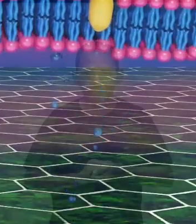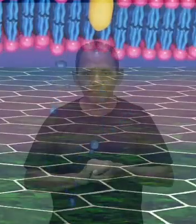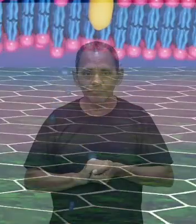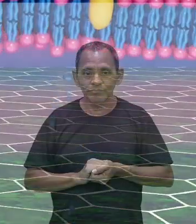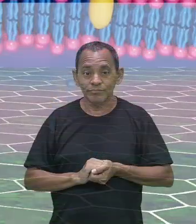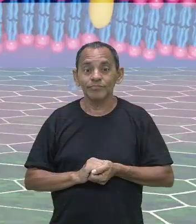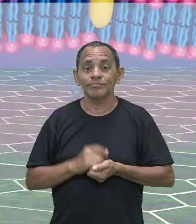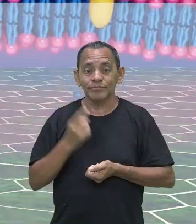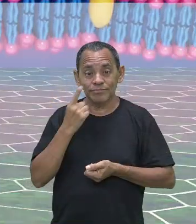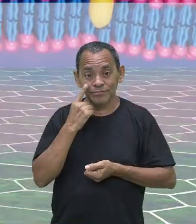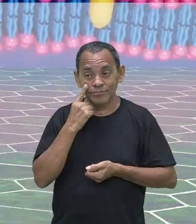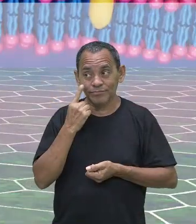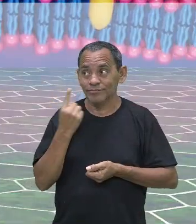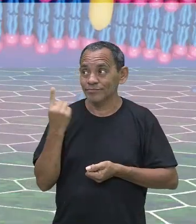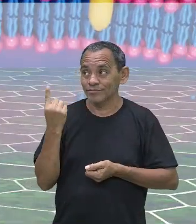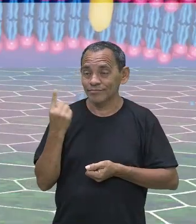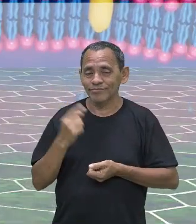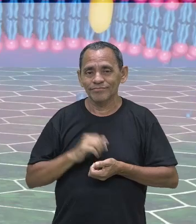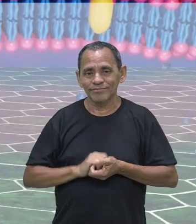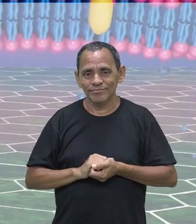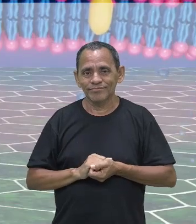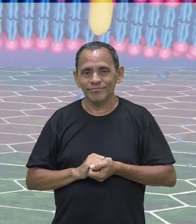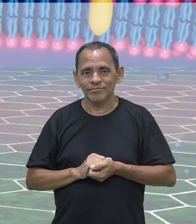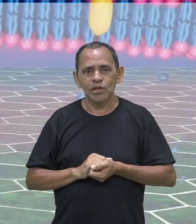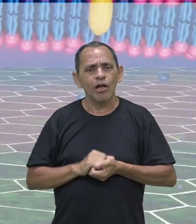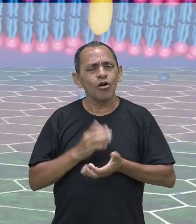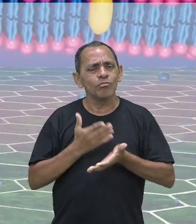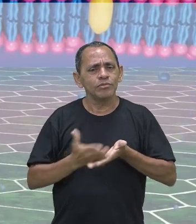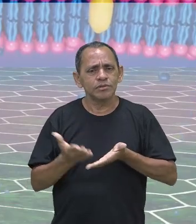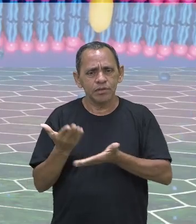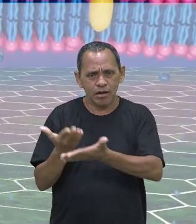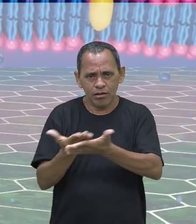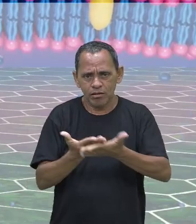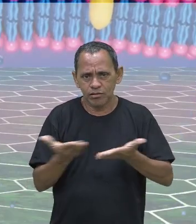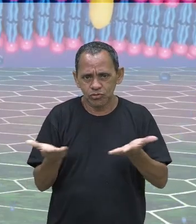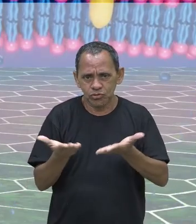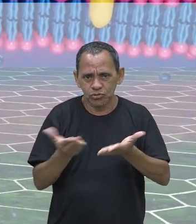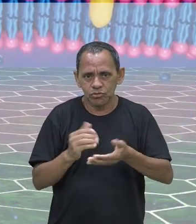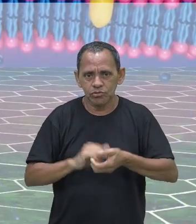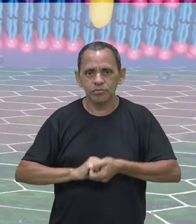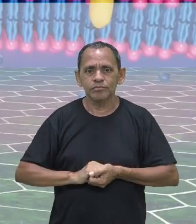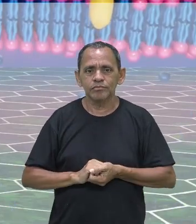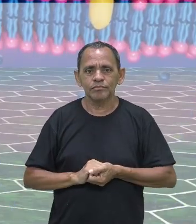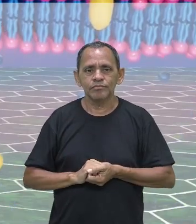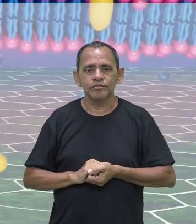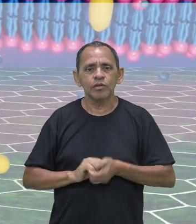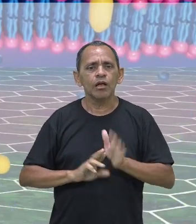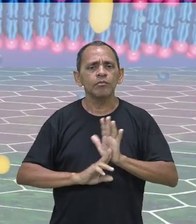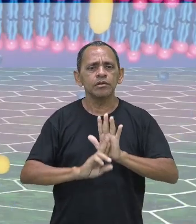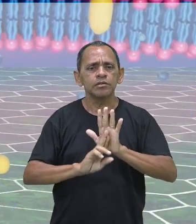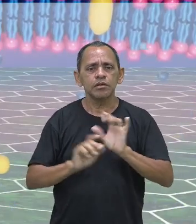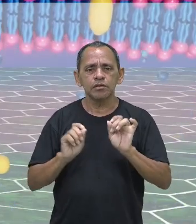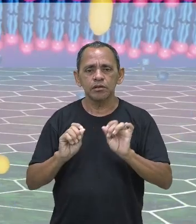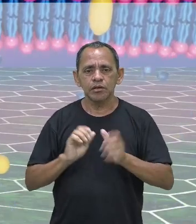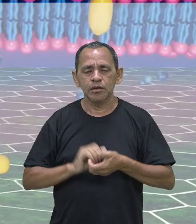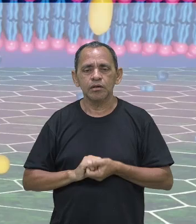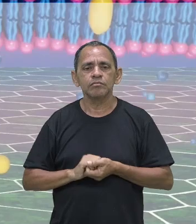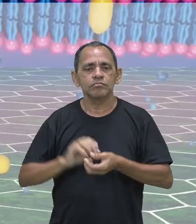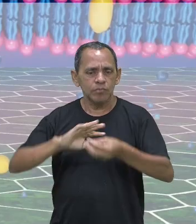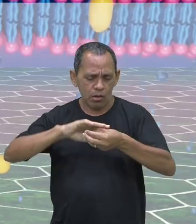Vejam vocês o que temos aqui para o início da nossa aula. Eu tenho aqui representado uma